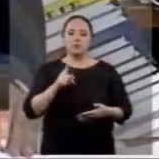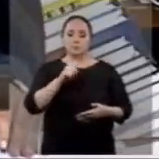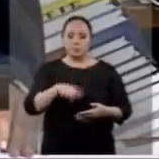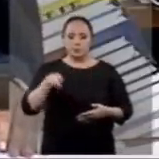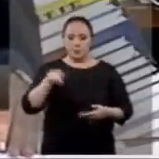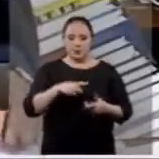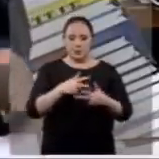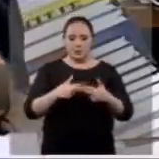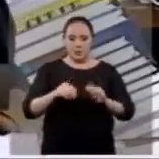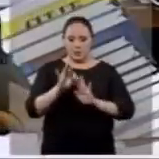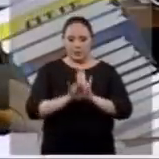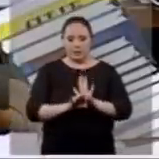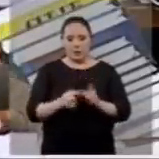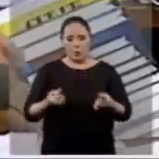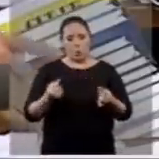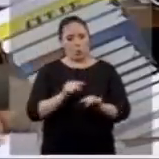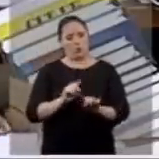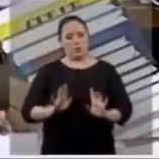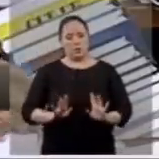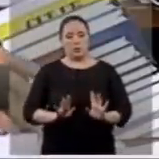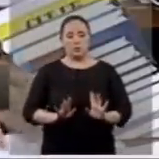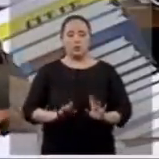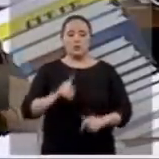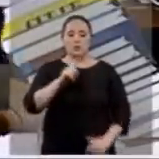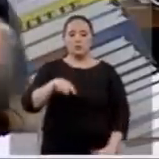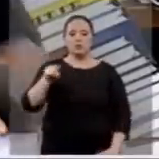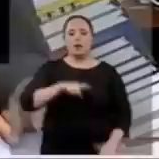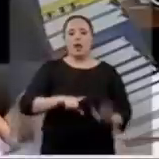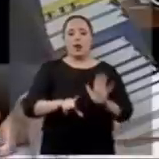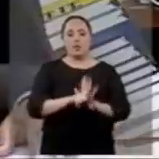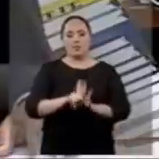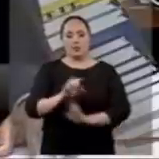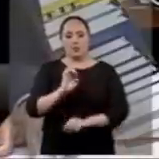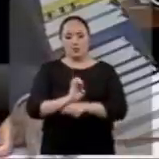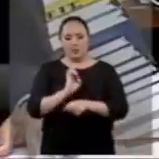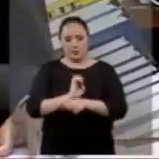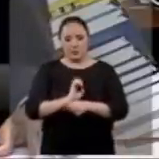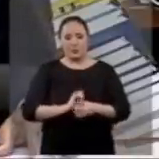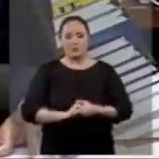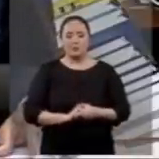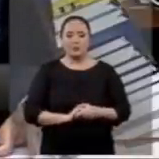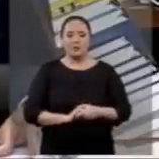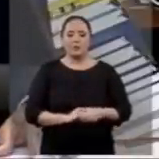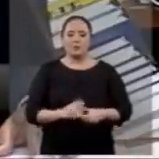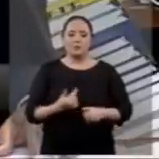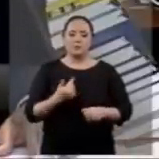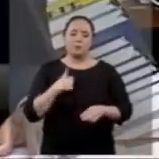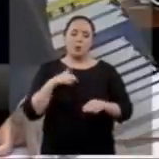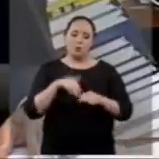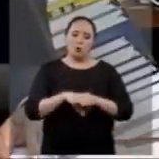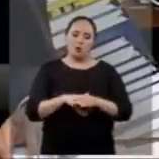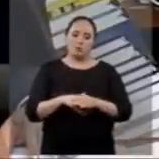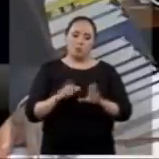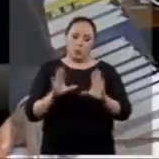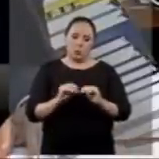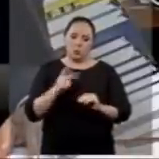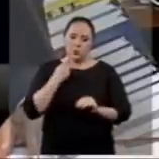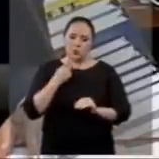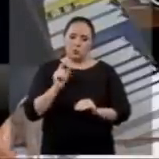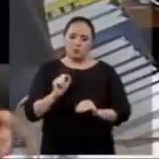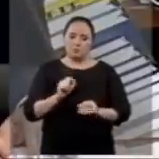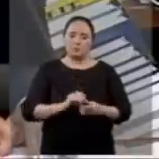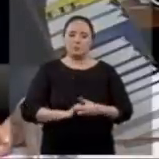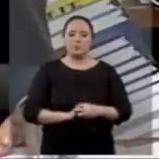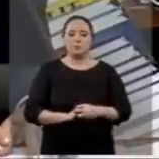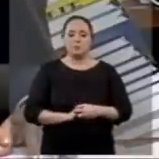em contrário, revogando, portanto, a legislação estadual. Digo no voto que é curto. Por